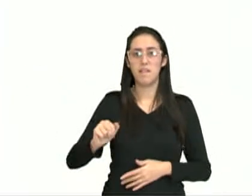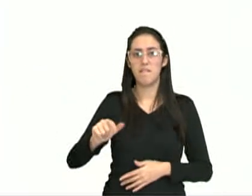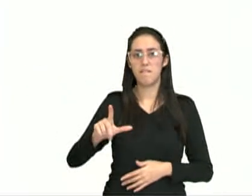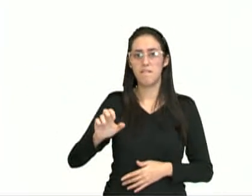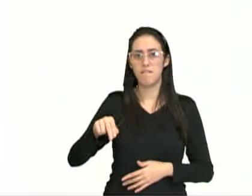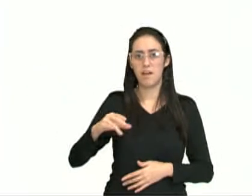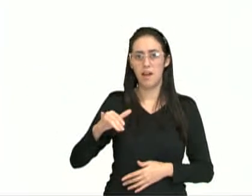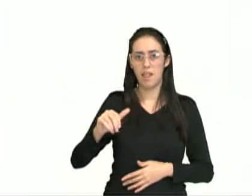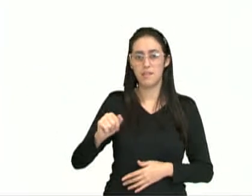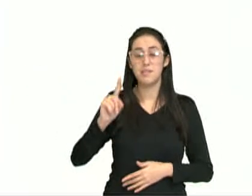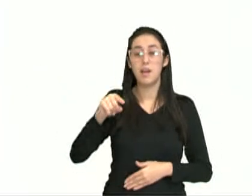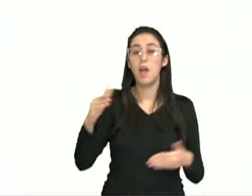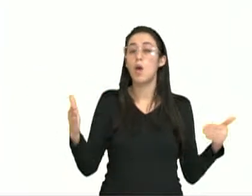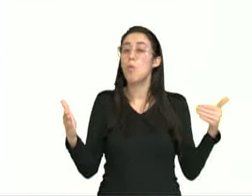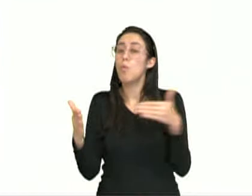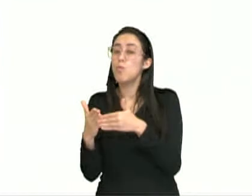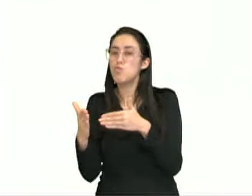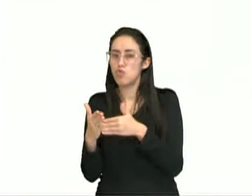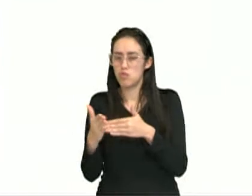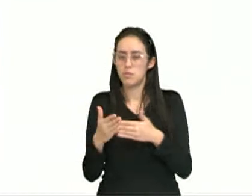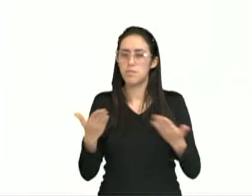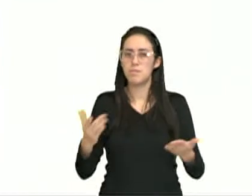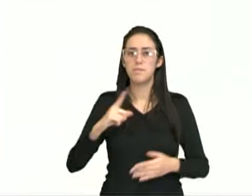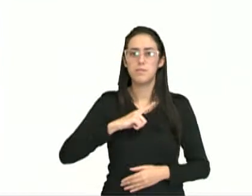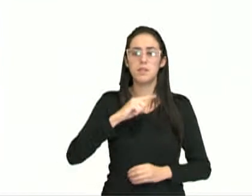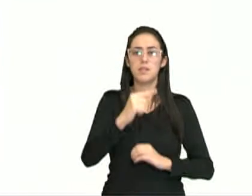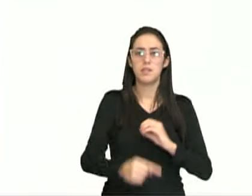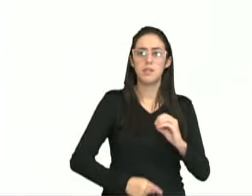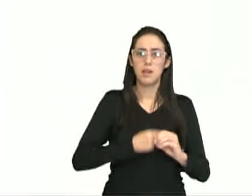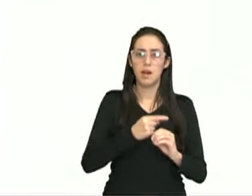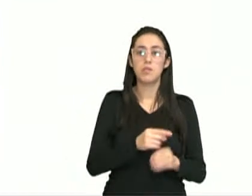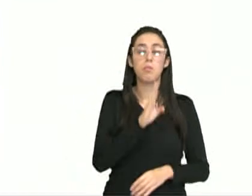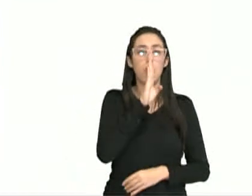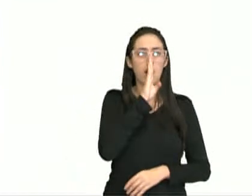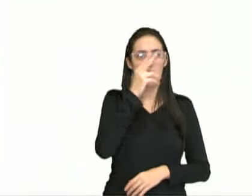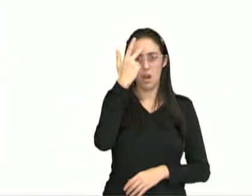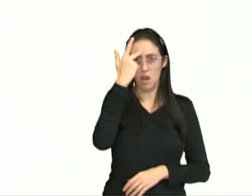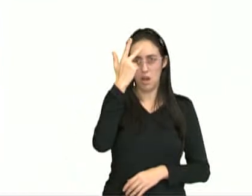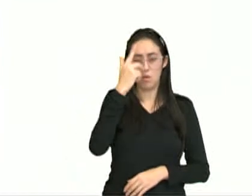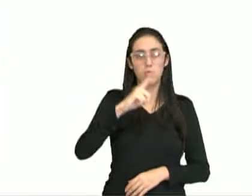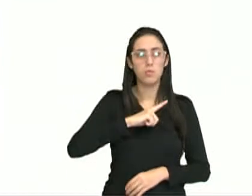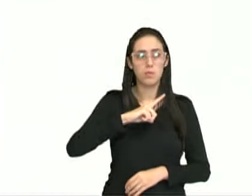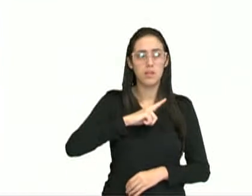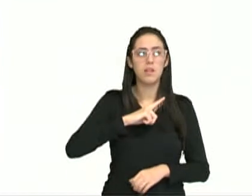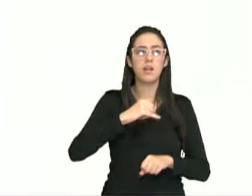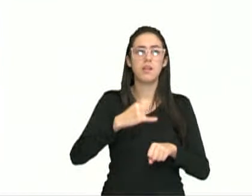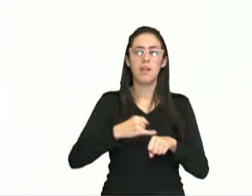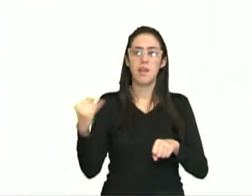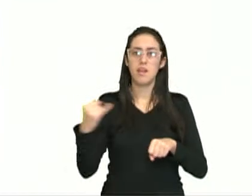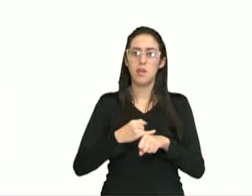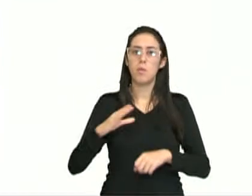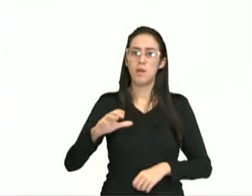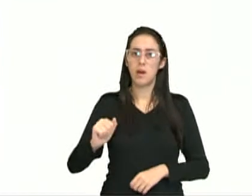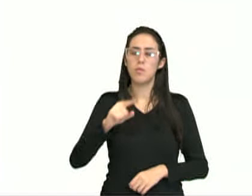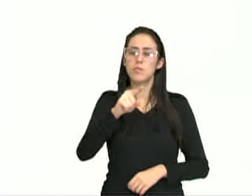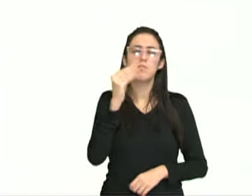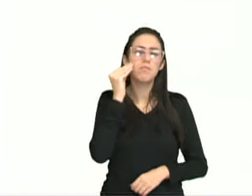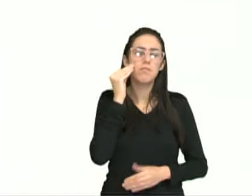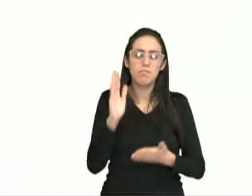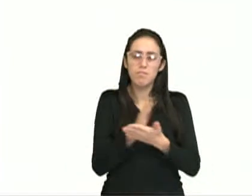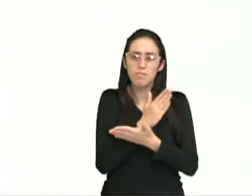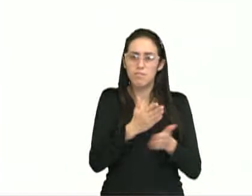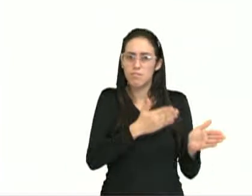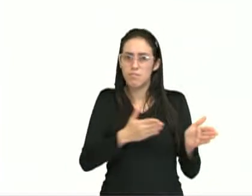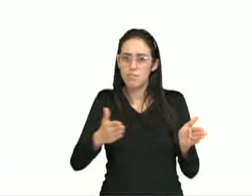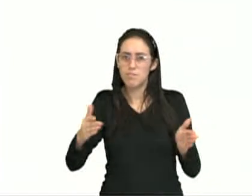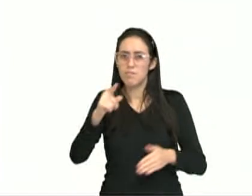da distribuição eletrônica. Então, temos o átomo neutro e temos o íon cálcio. Preste atenção na carga aqui. Faça a distribuição